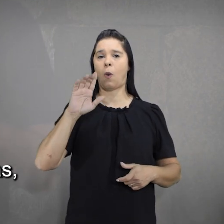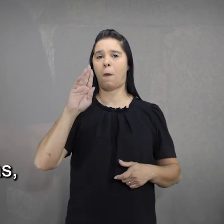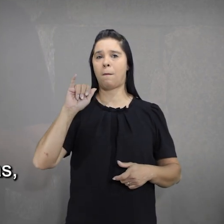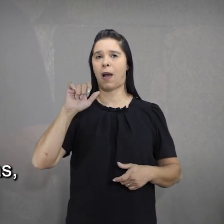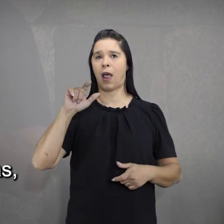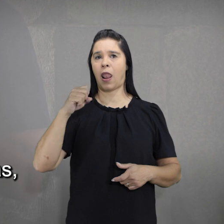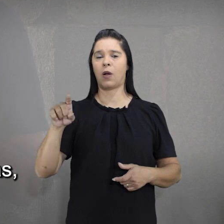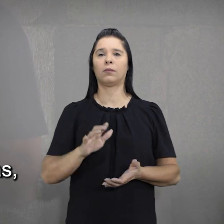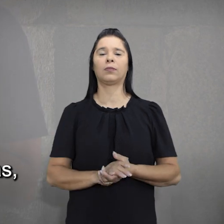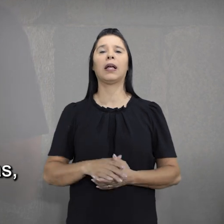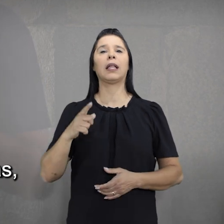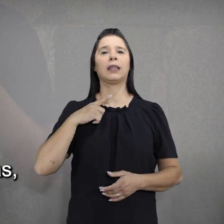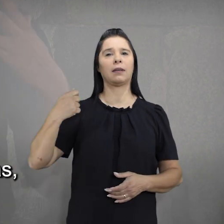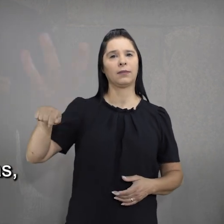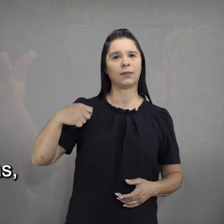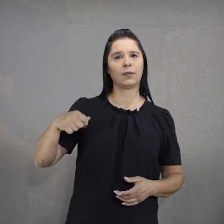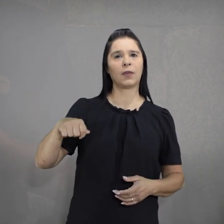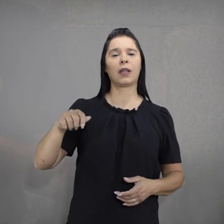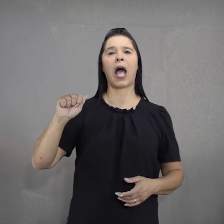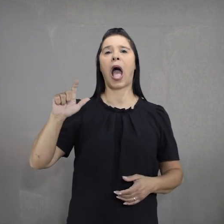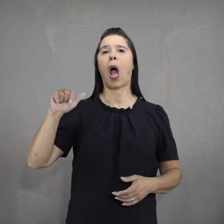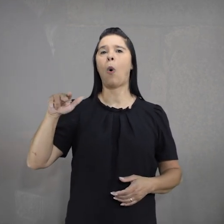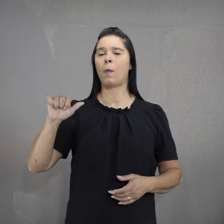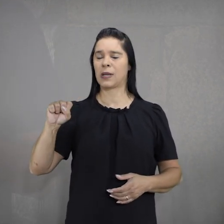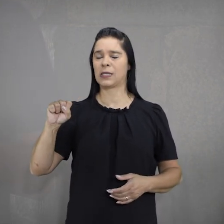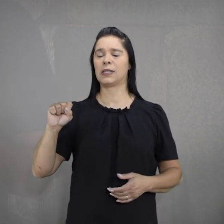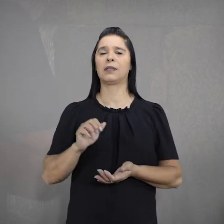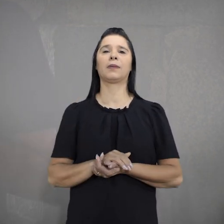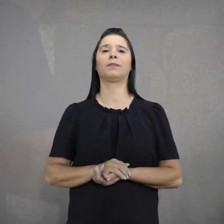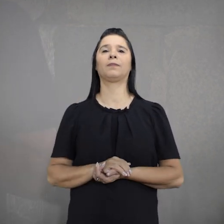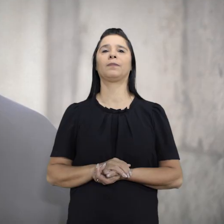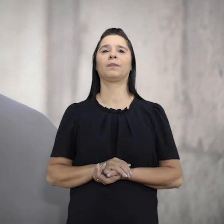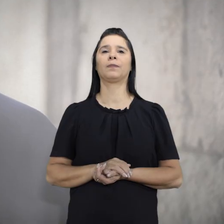O sino da Irmandade São Miguel e Almas, que a gente chama ele de Almas, né?